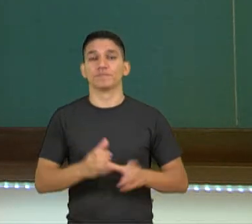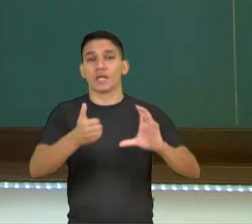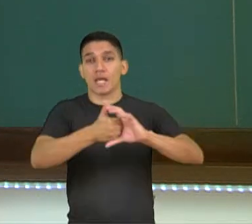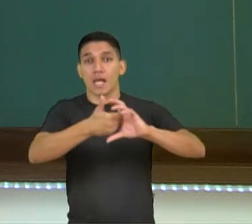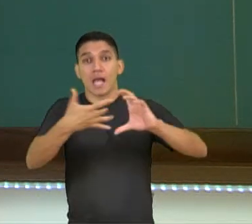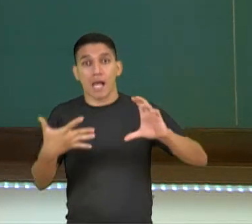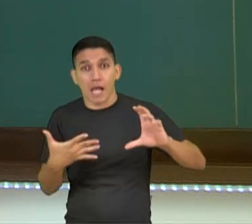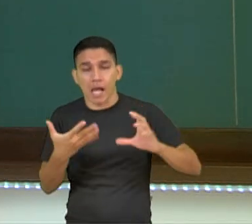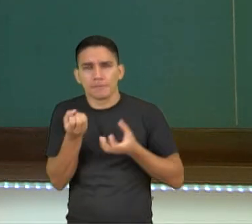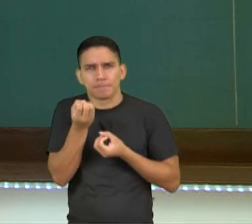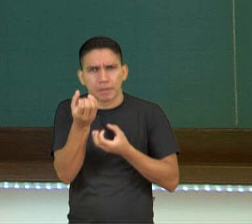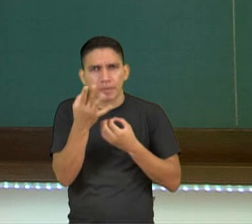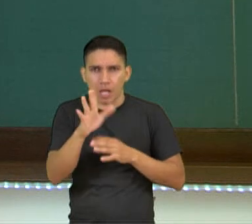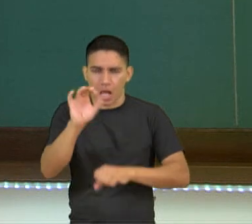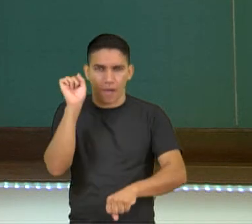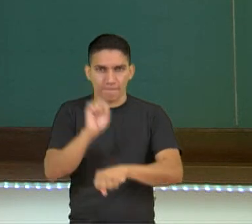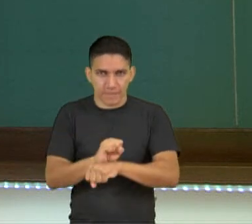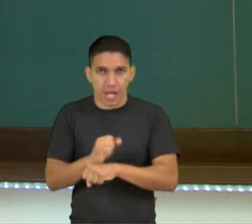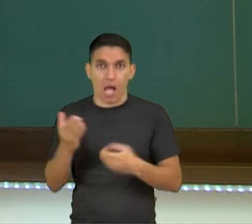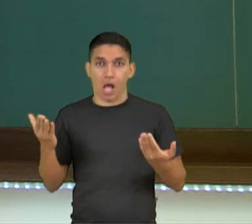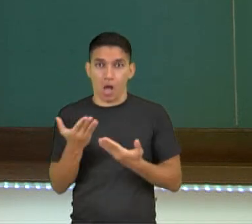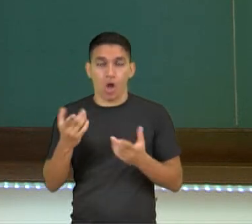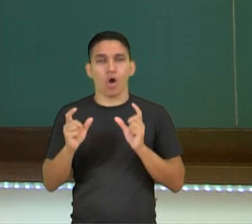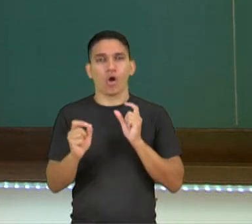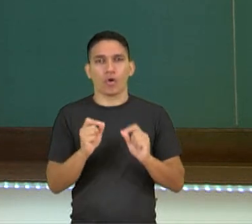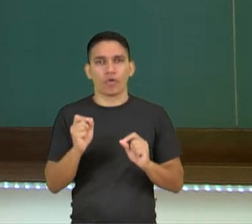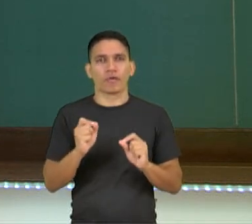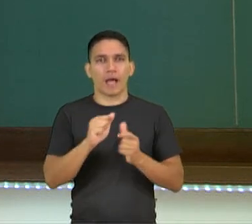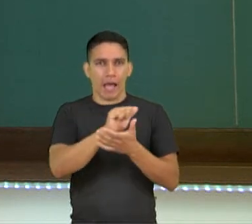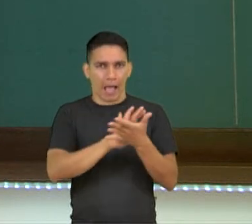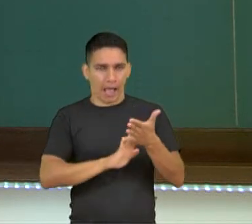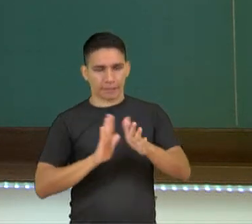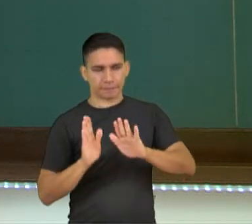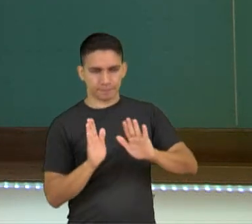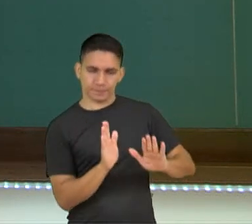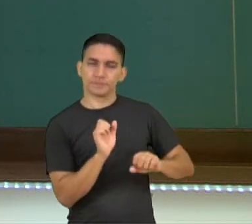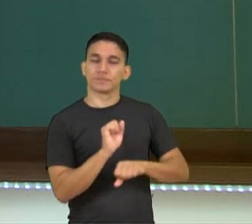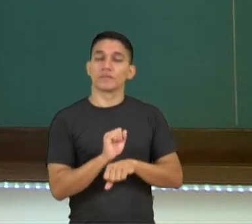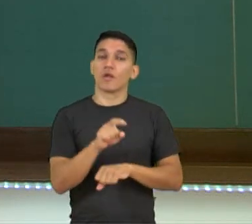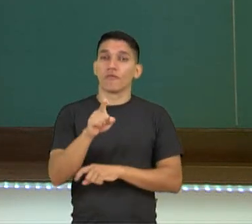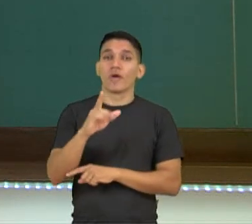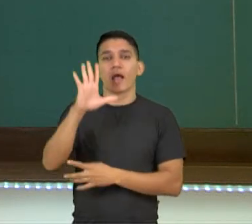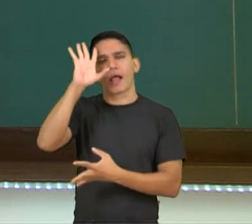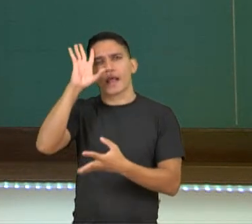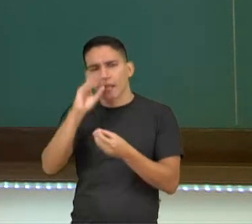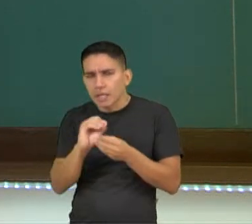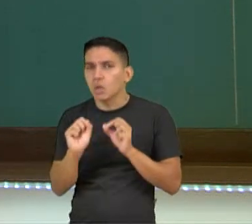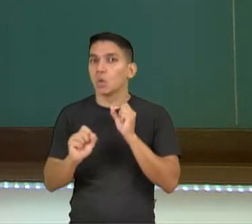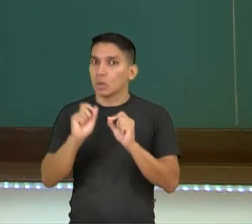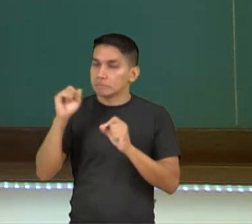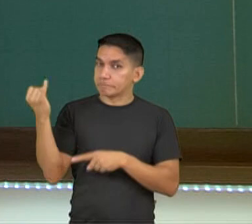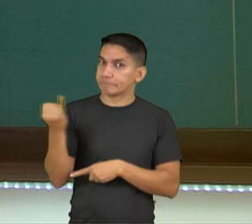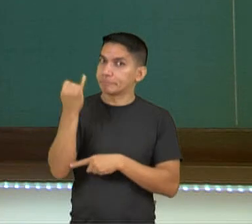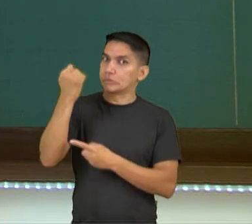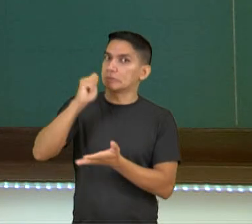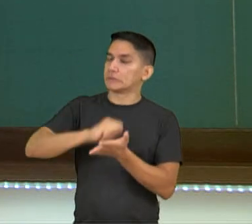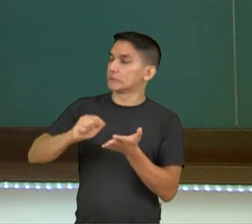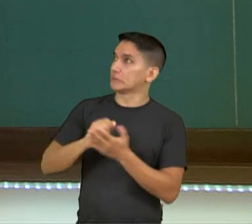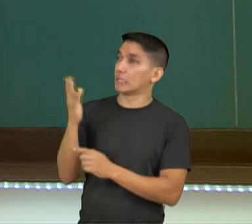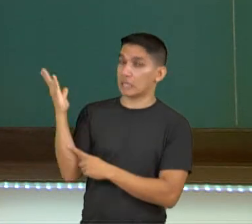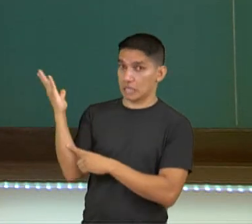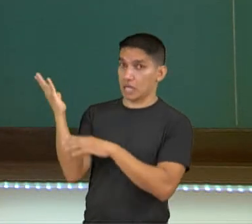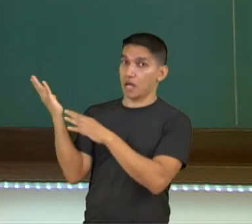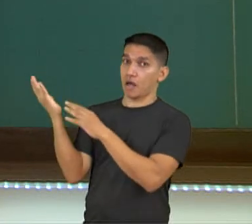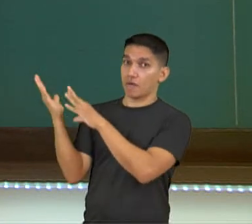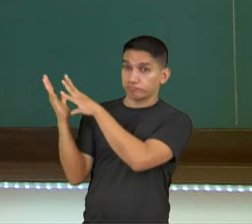Características da notícia. Vamos fazer uma pausa aqui então nas atividades para que você entenda, e é importante anotar, tá? Essas